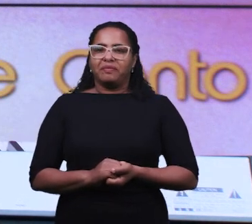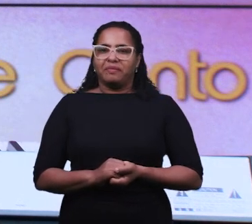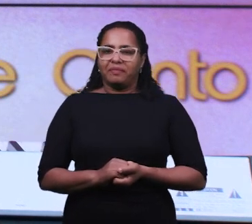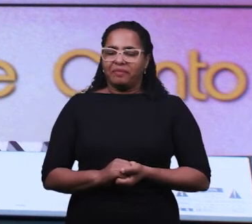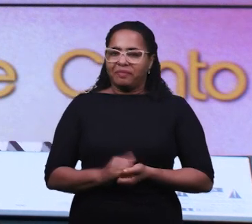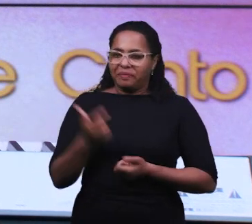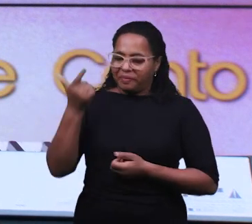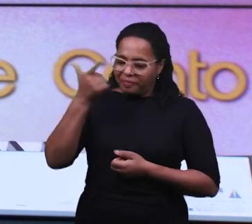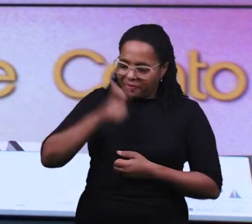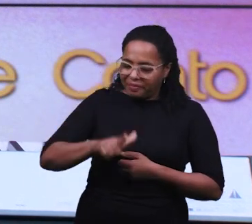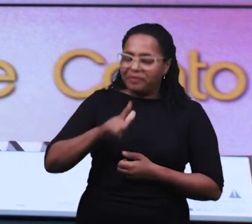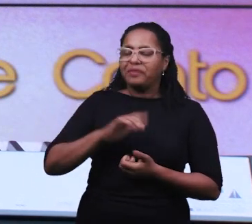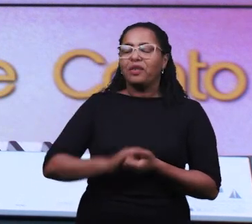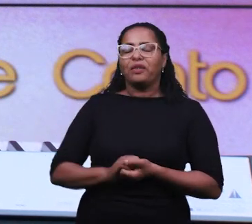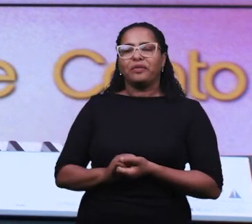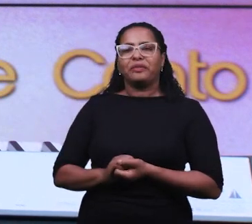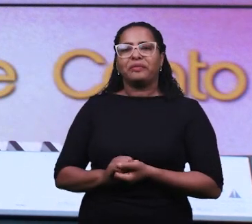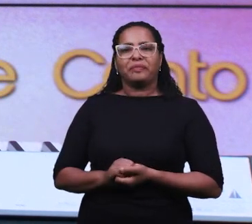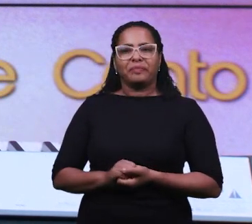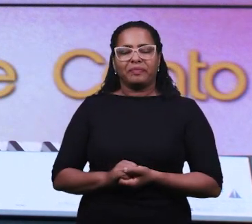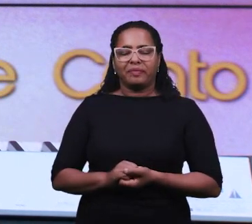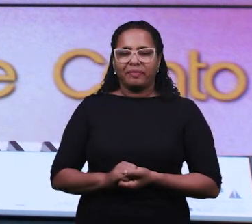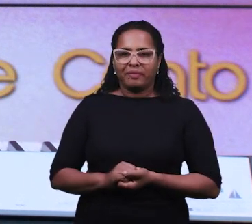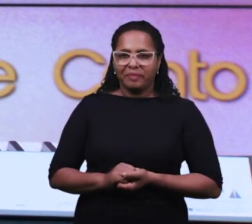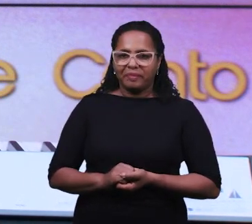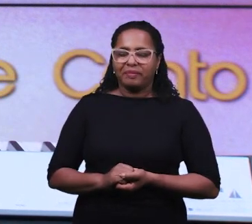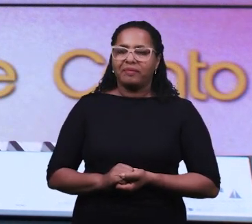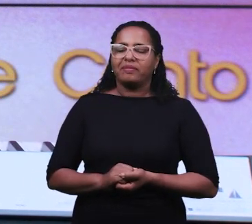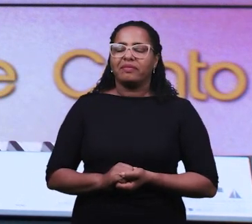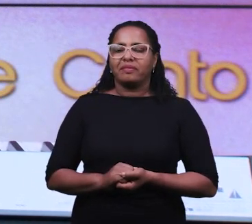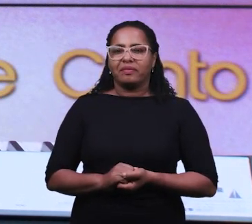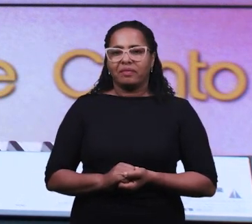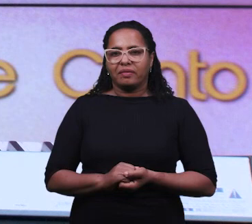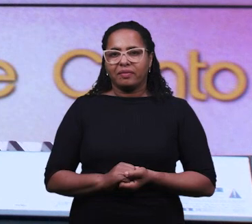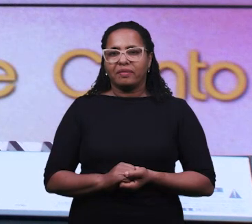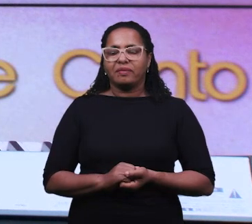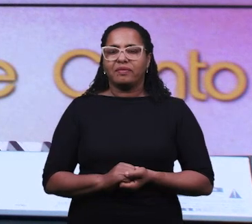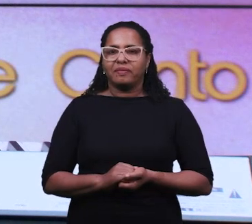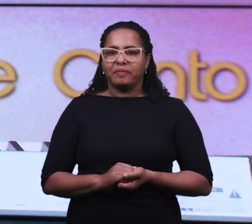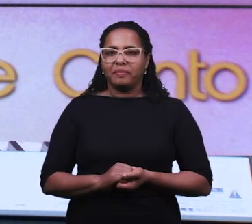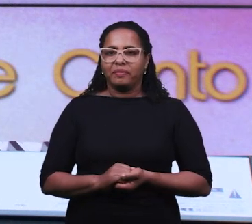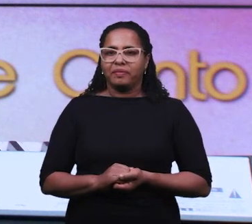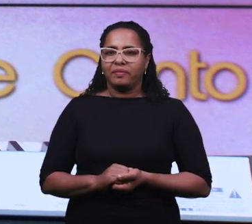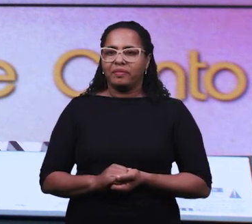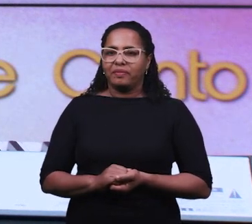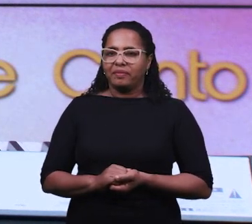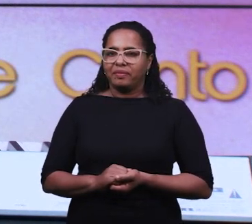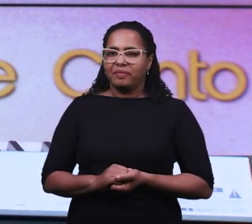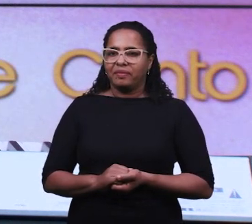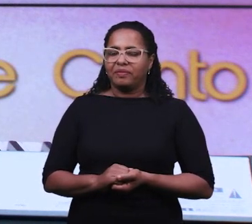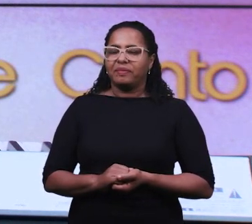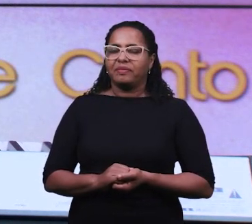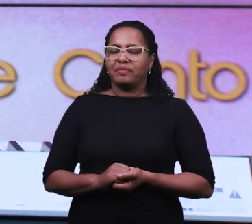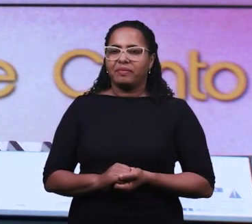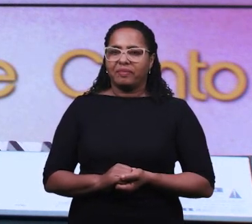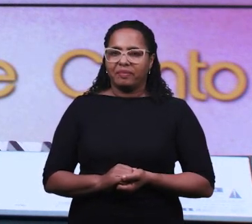Inspirou. I, E, A, O, U.